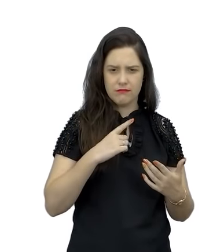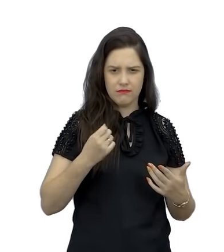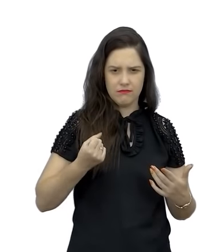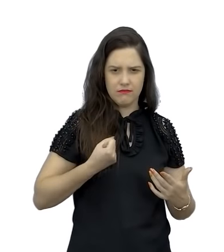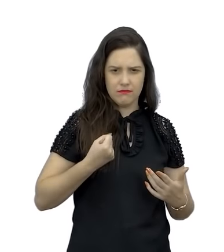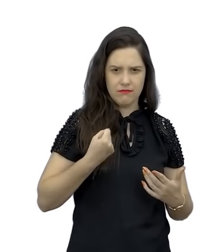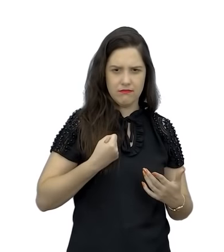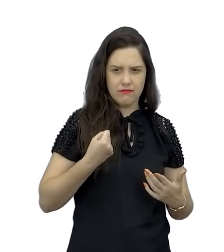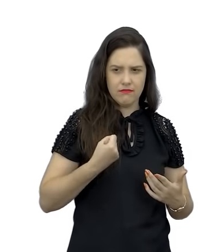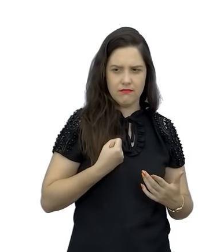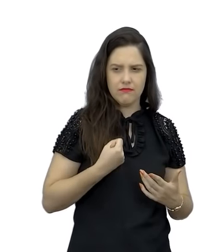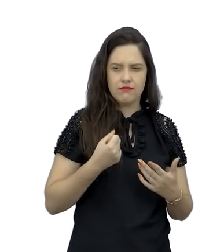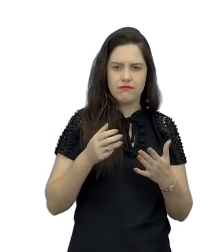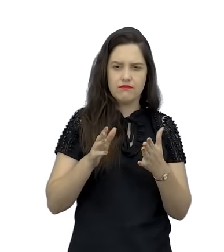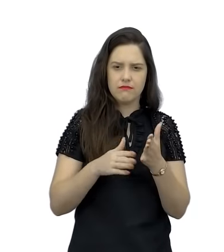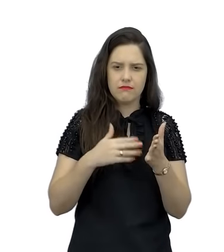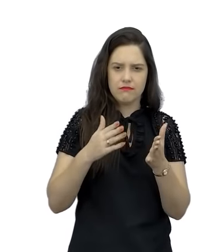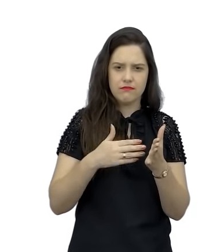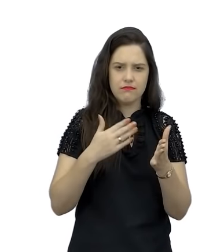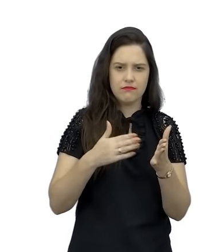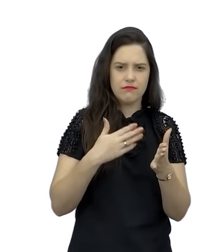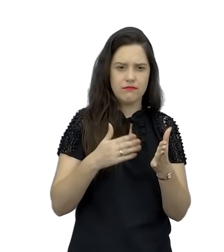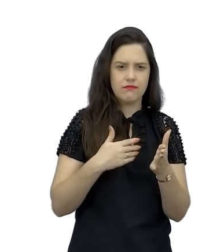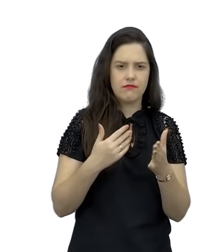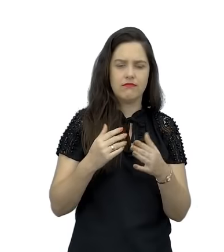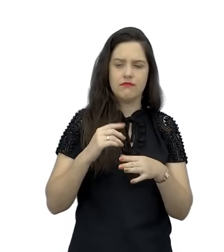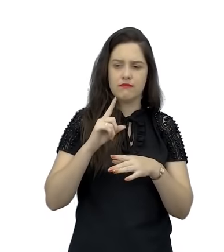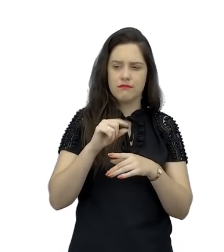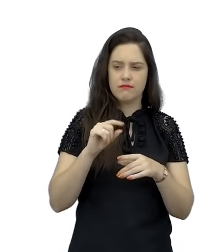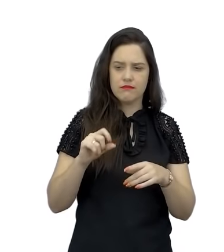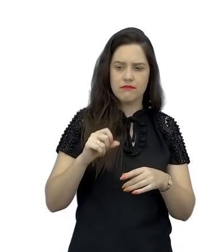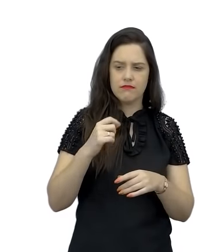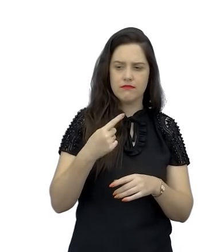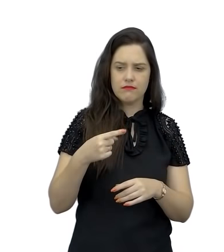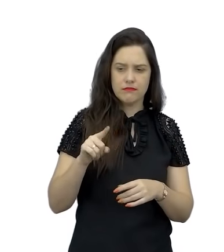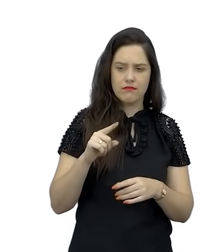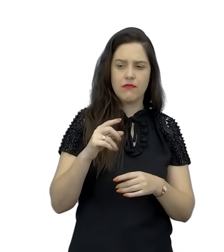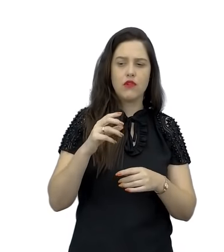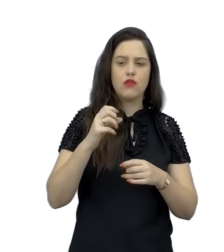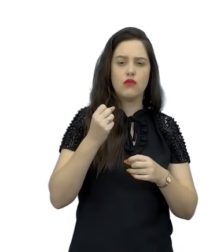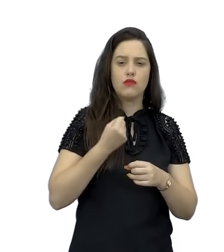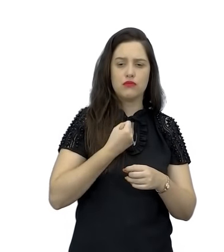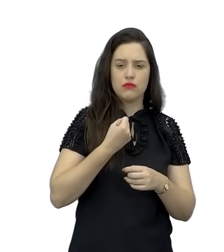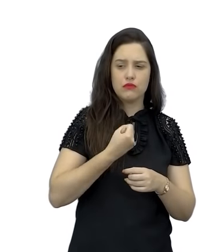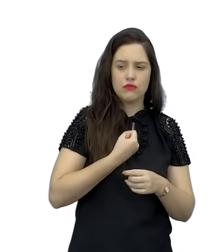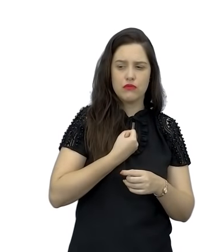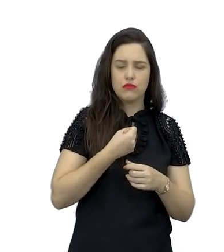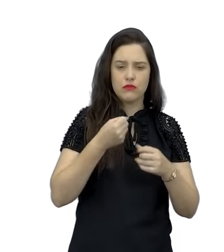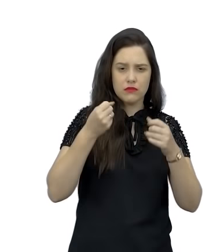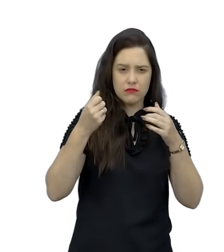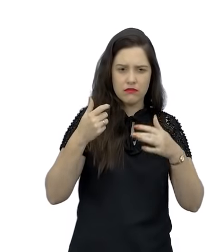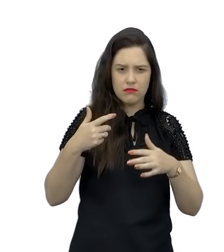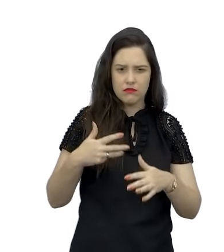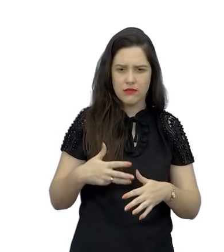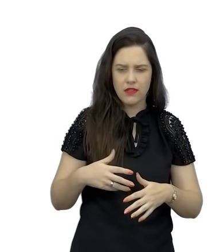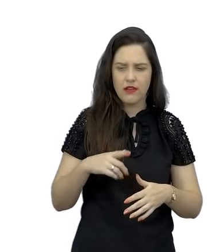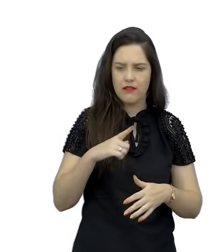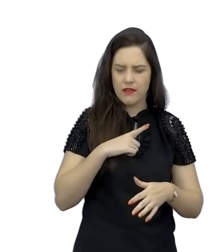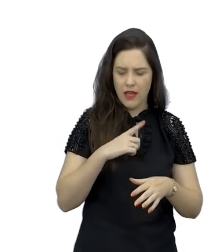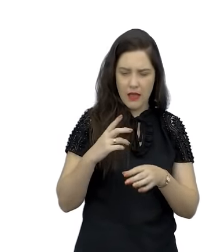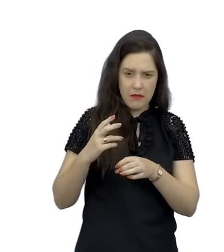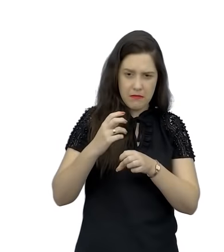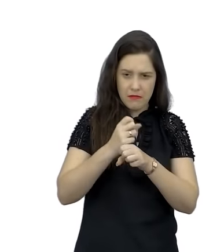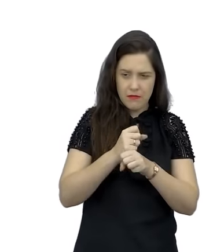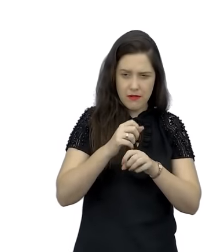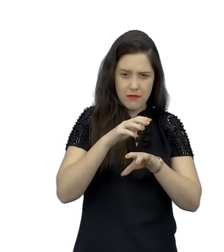Echeverria, esse livro é organizado pelo Pozo, e tem um capítulo todo da Echeverria que ela fala a solução de problemas em matemática. Eu